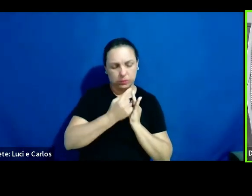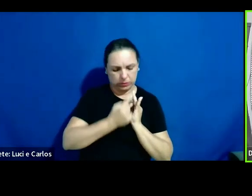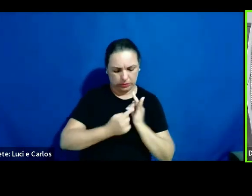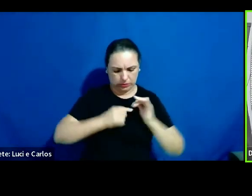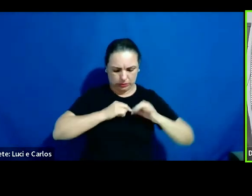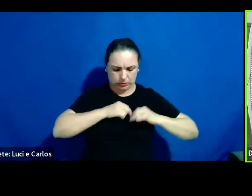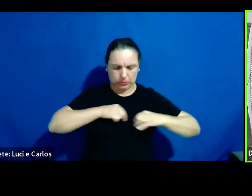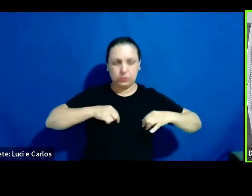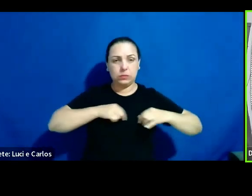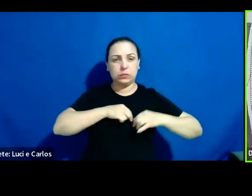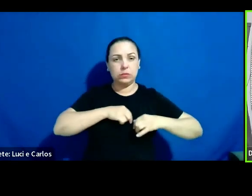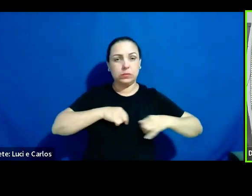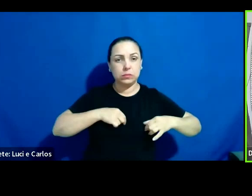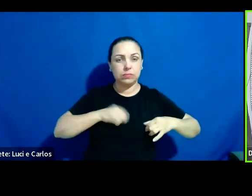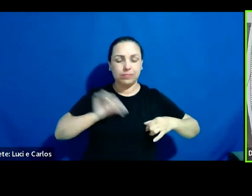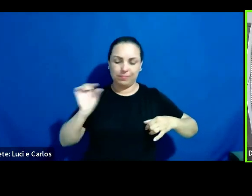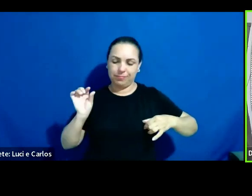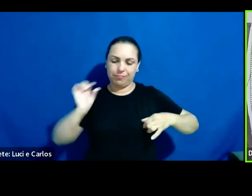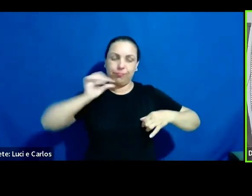conhecida como ponte de Safena?